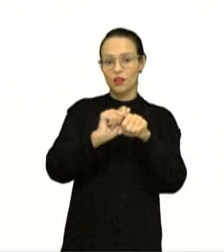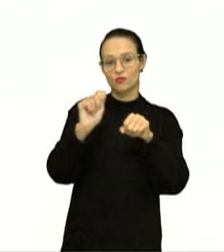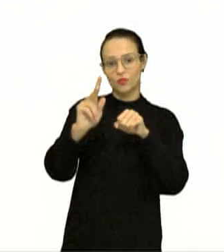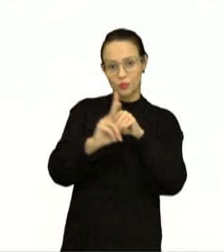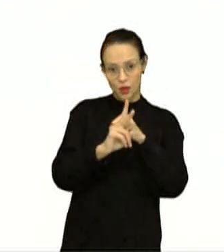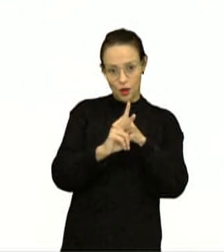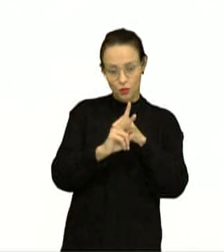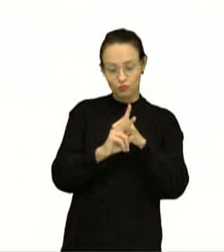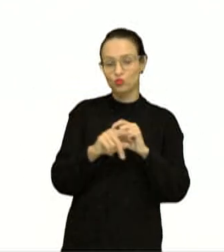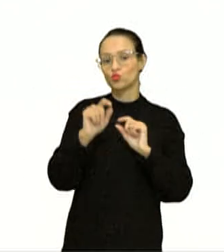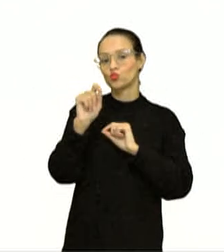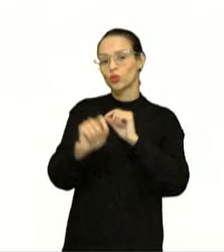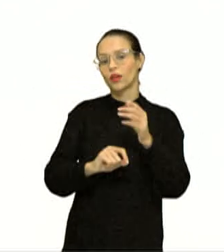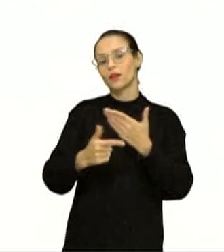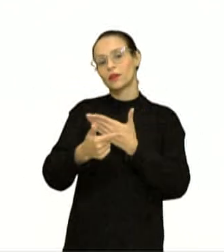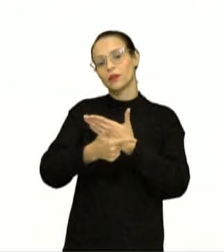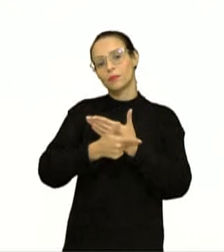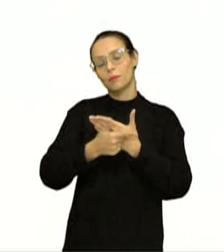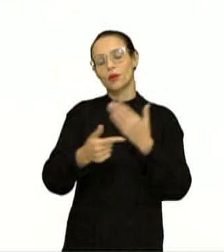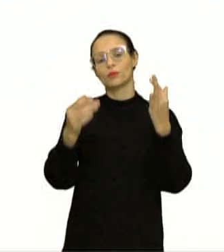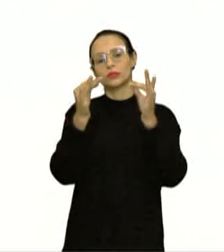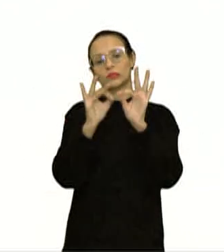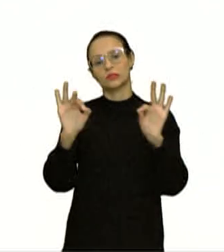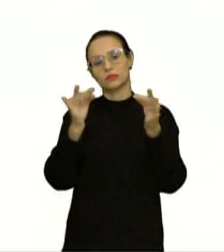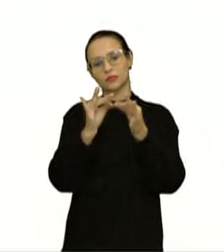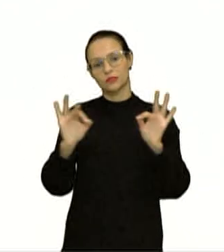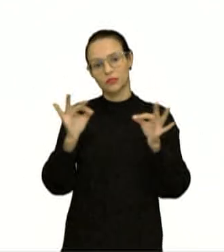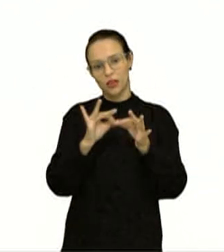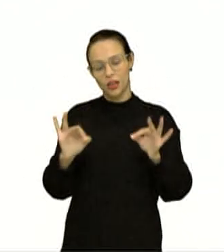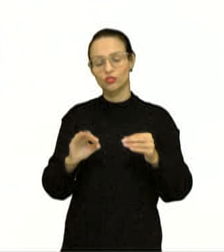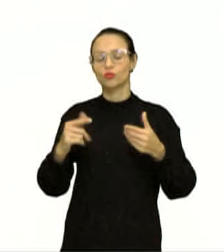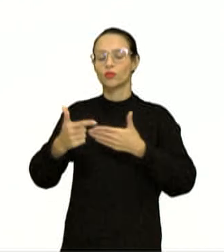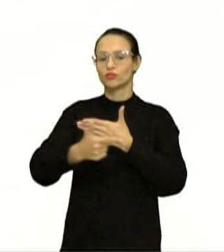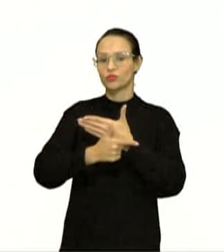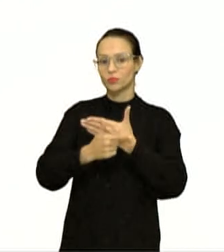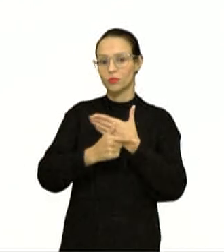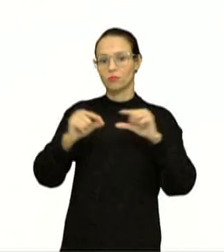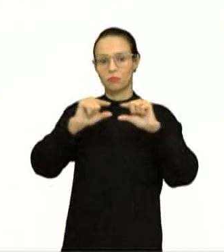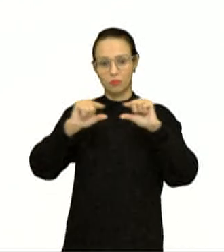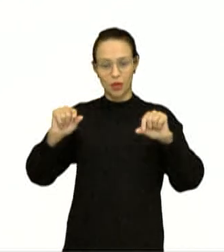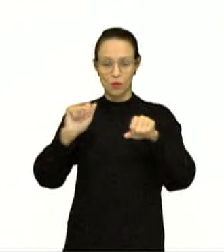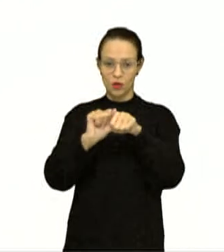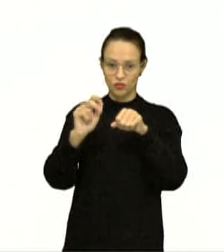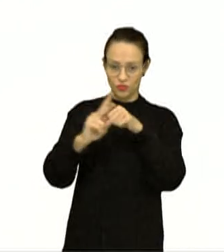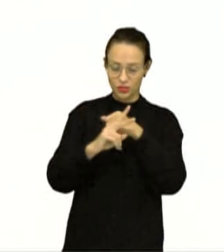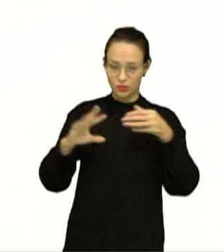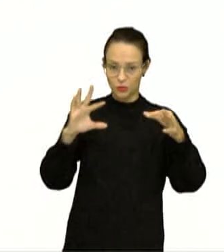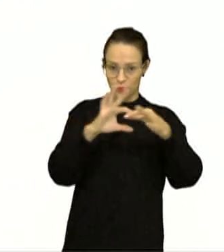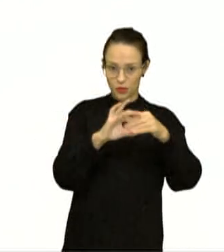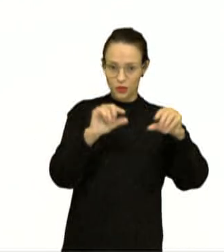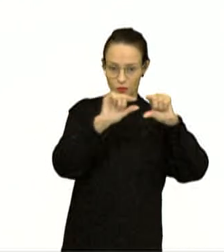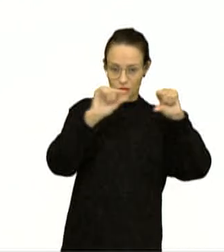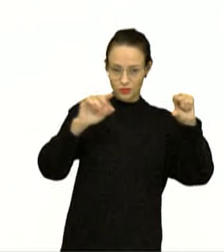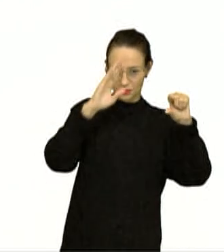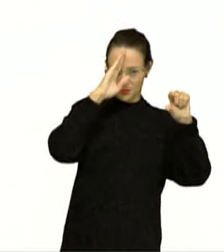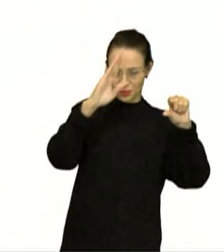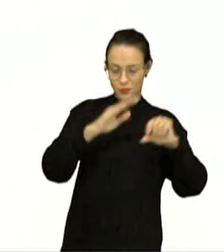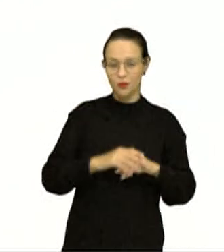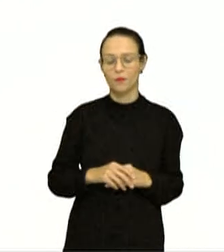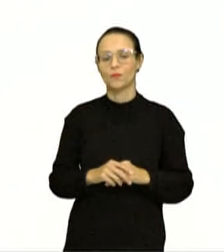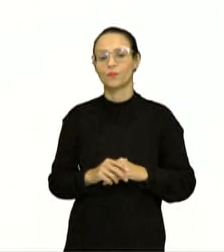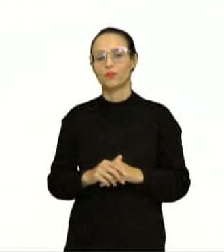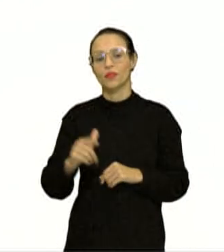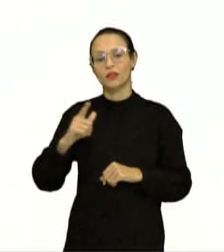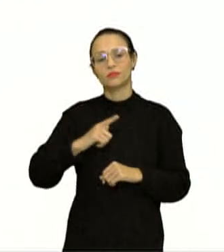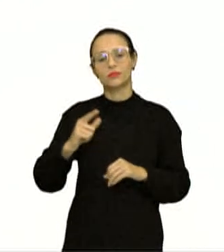adverbiais que exercem a função sintática de adjunto adverbial em relação à oração principal. Elas são introduzidas por